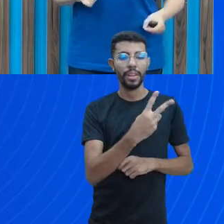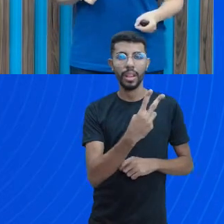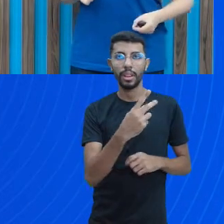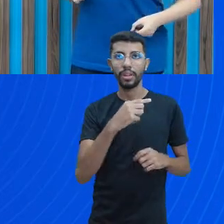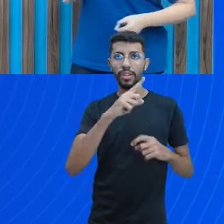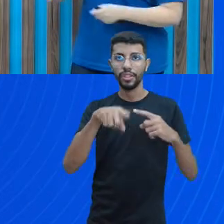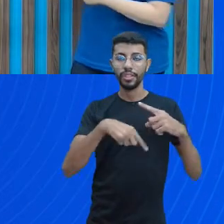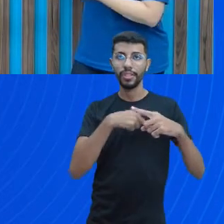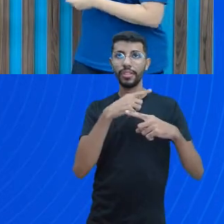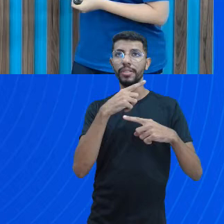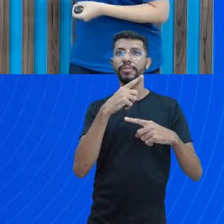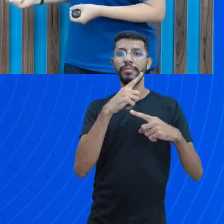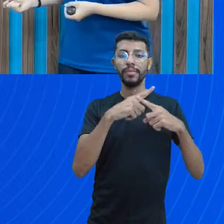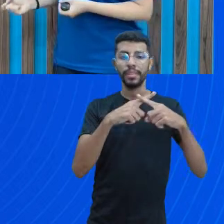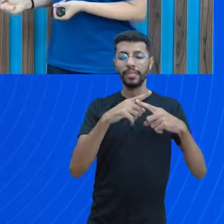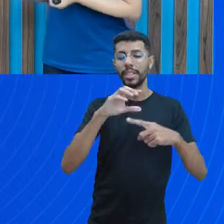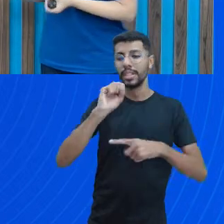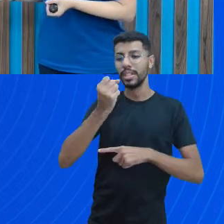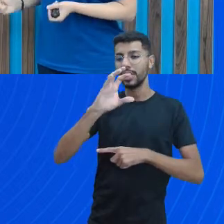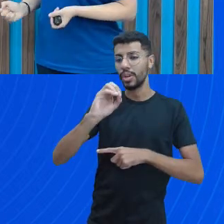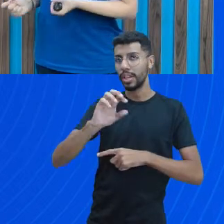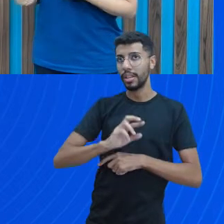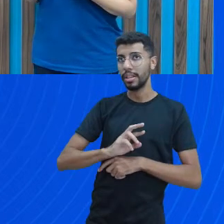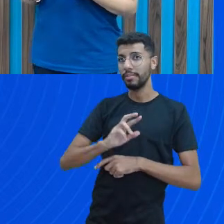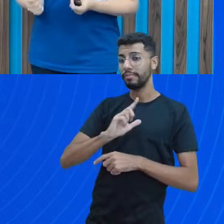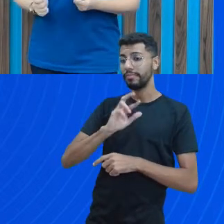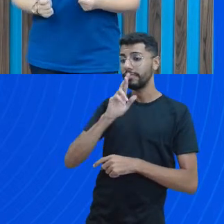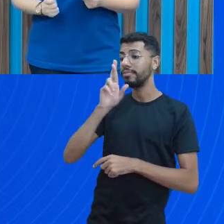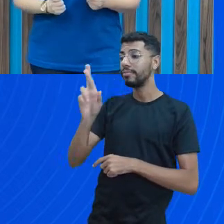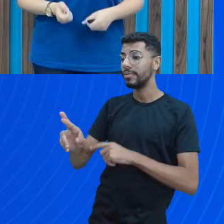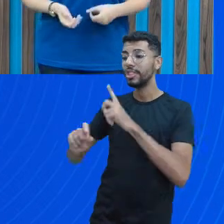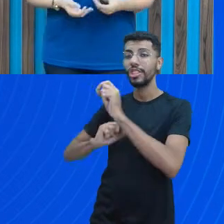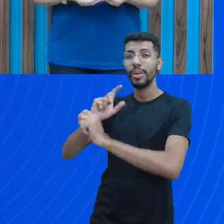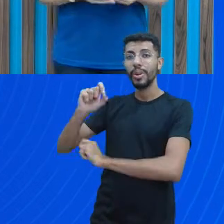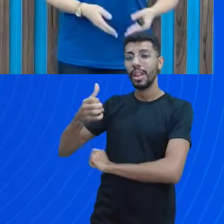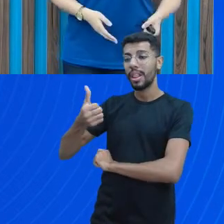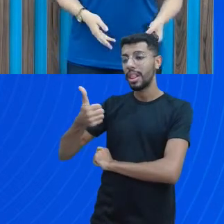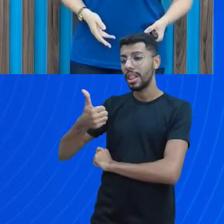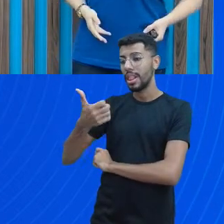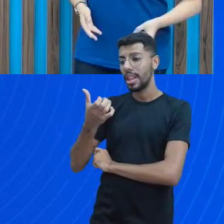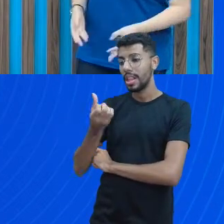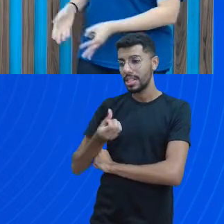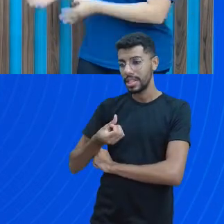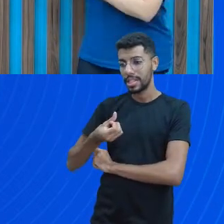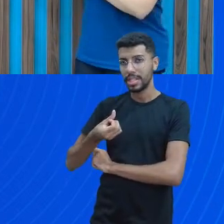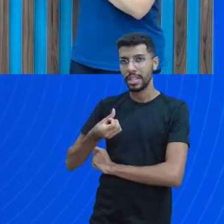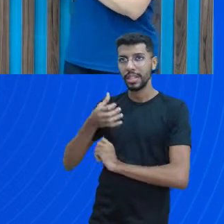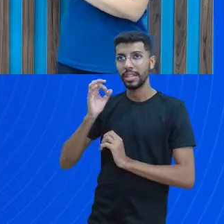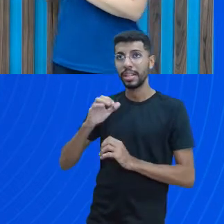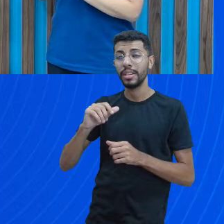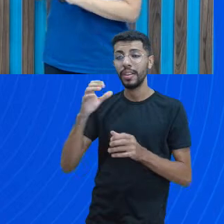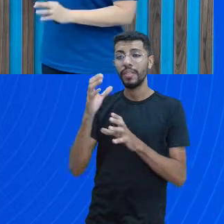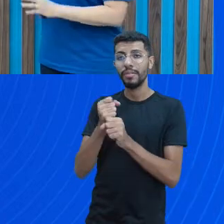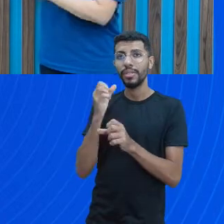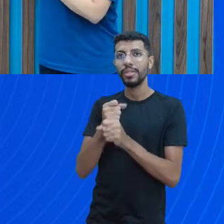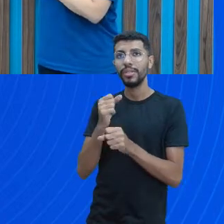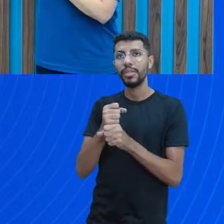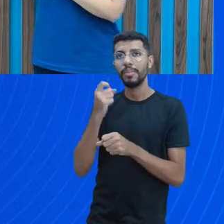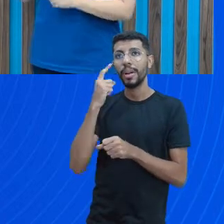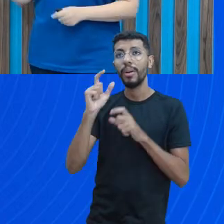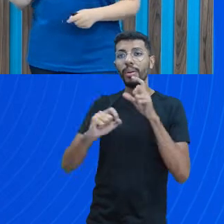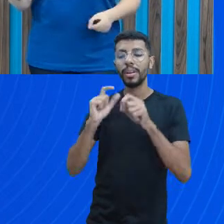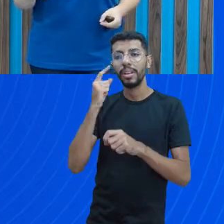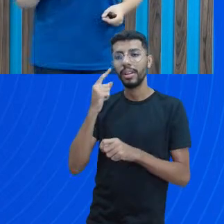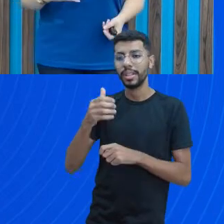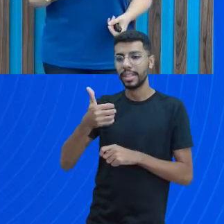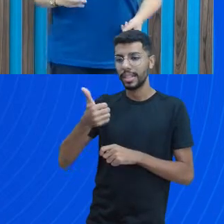dessa porcentagem. Multiplicando o 80, a gente tem o 16. Eu vou somar o 16 com o 80 e a gente vai